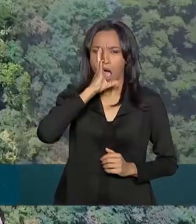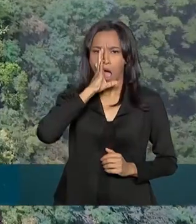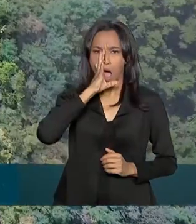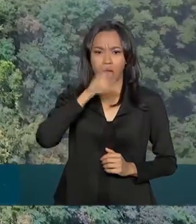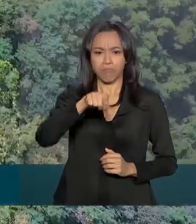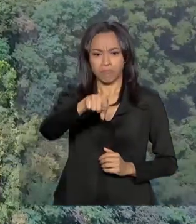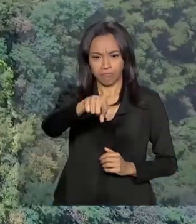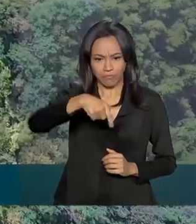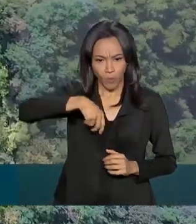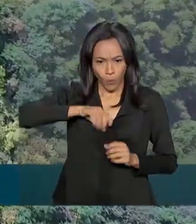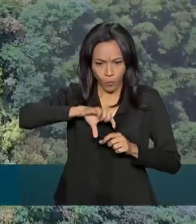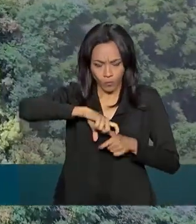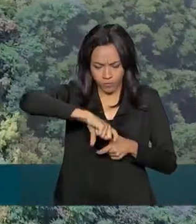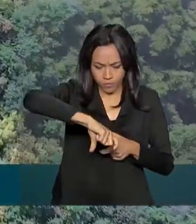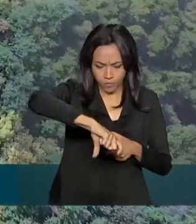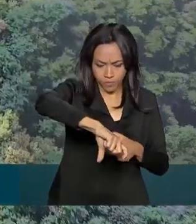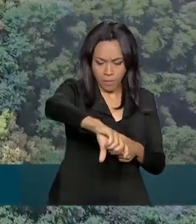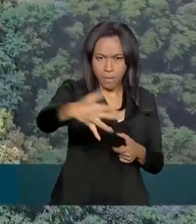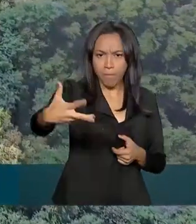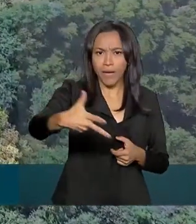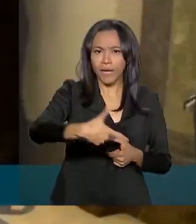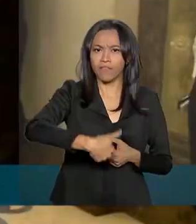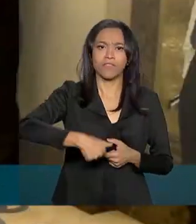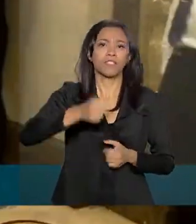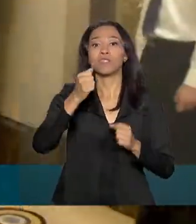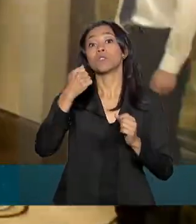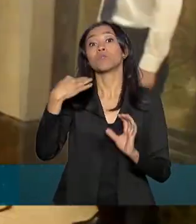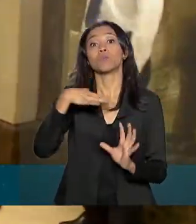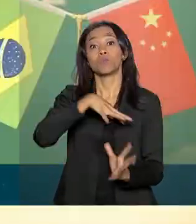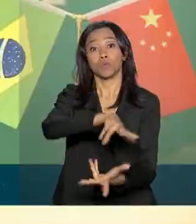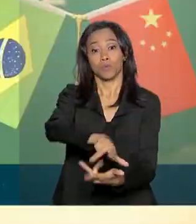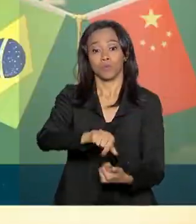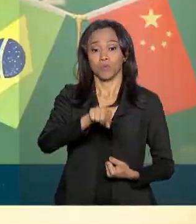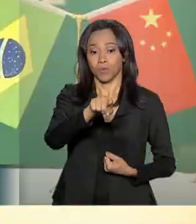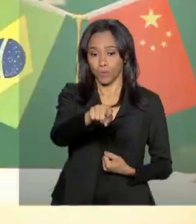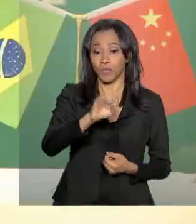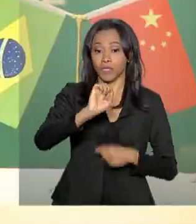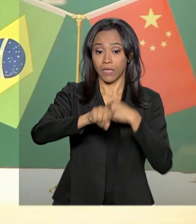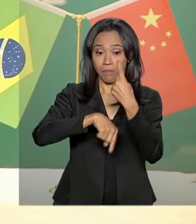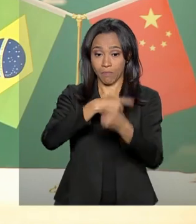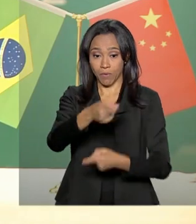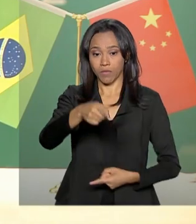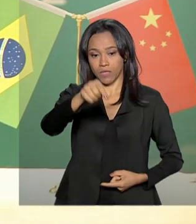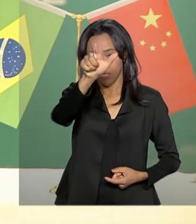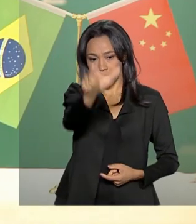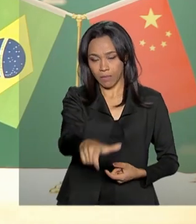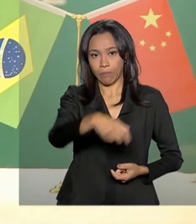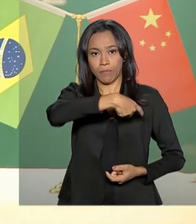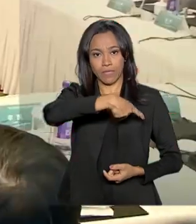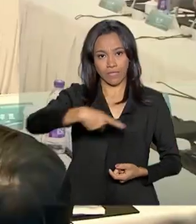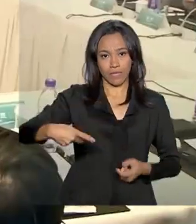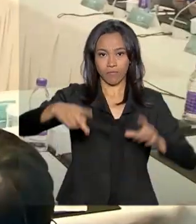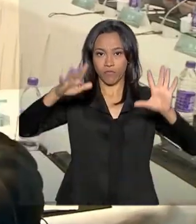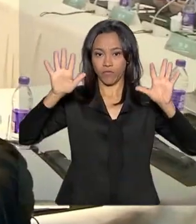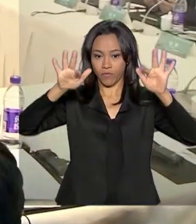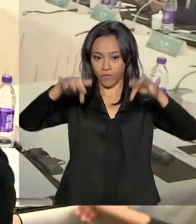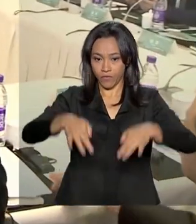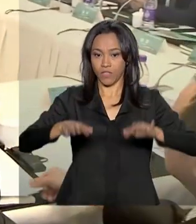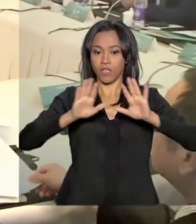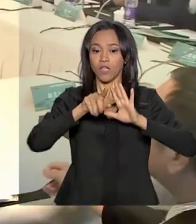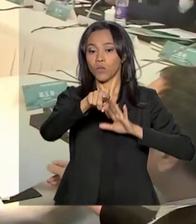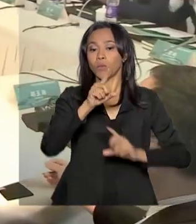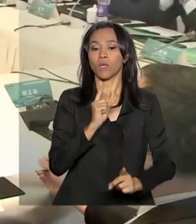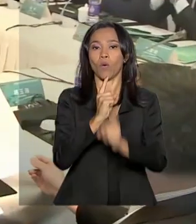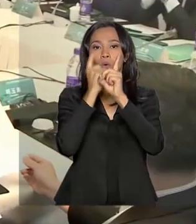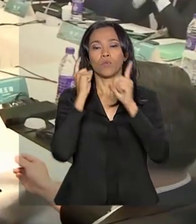considerado uma das grandes maravilhas do mundo. Em seguida, Mourão presidiu a sessão de encerramento do simpósio